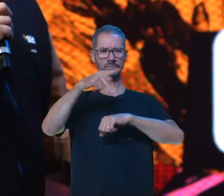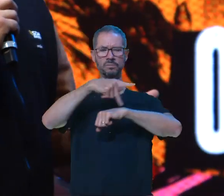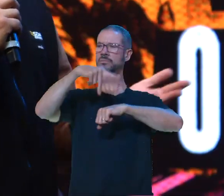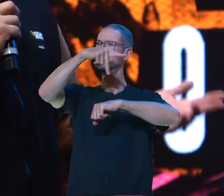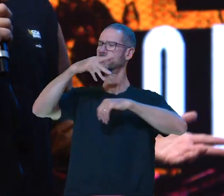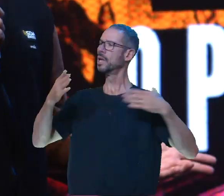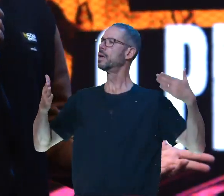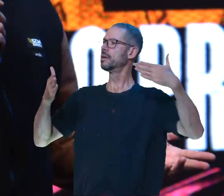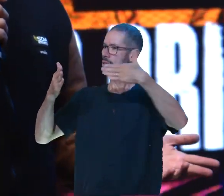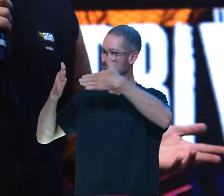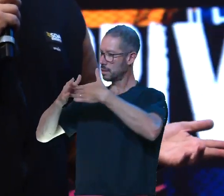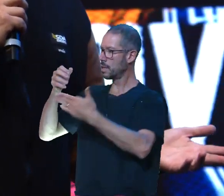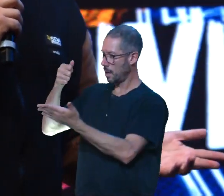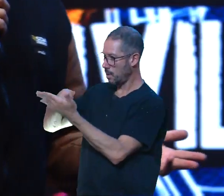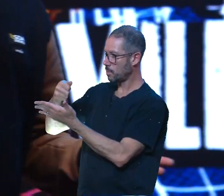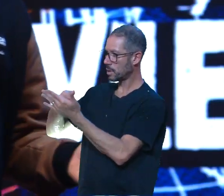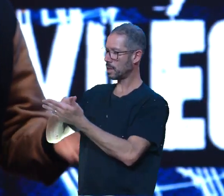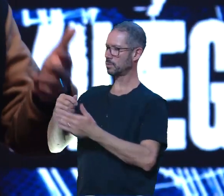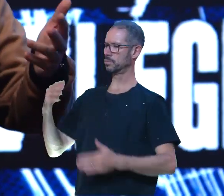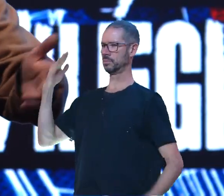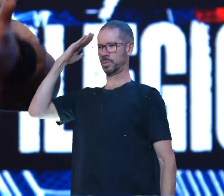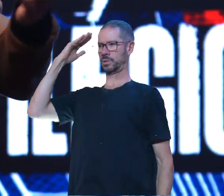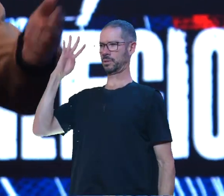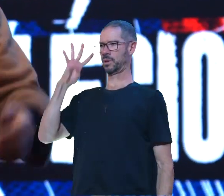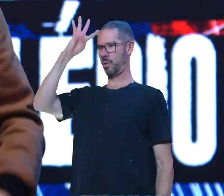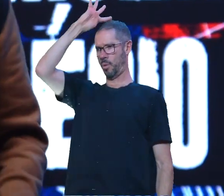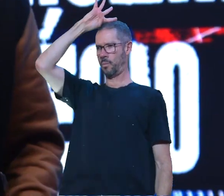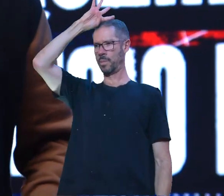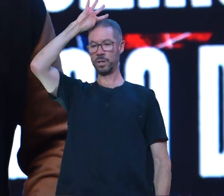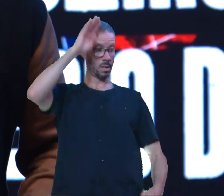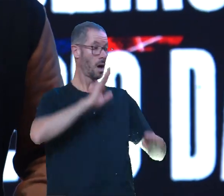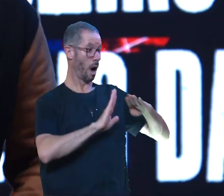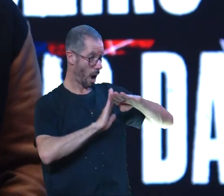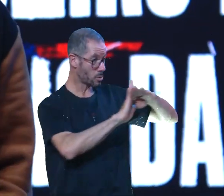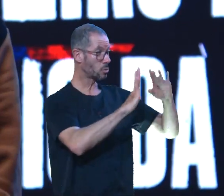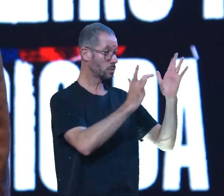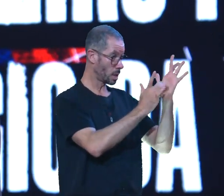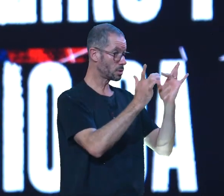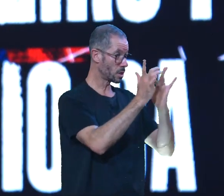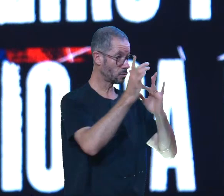lá, ele é obrigado por soldados romanos a ajudar Jesus a carregar a cruz.